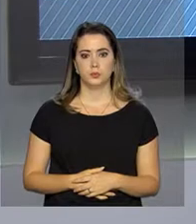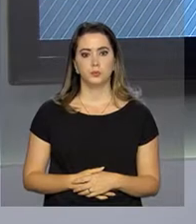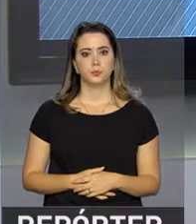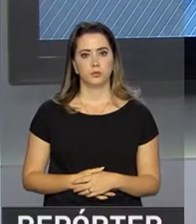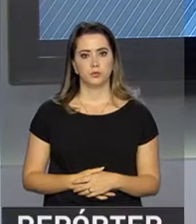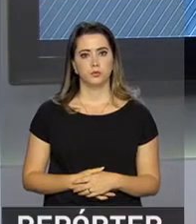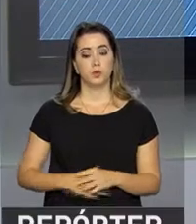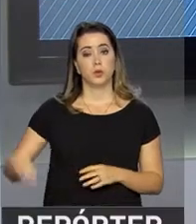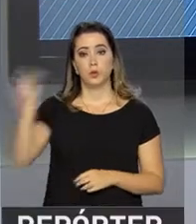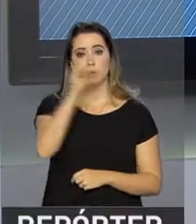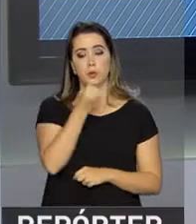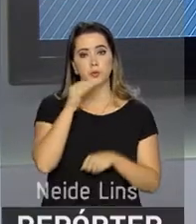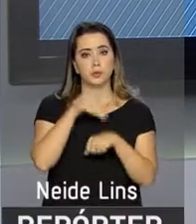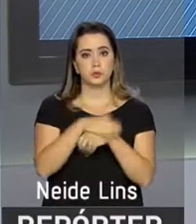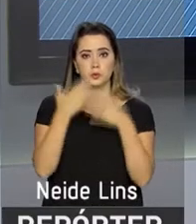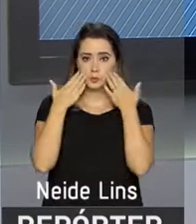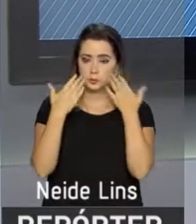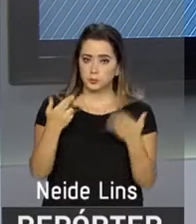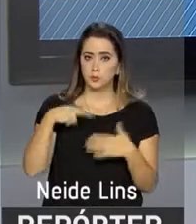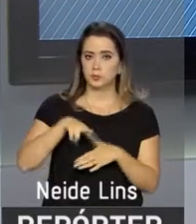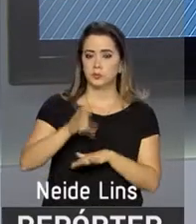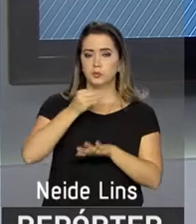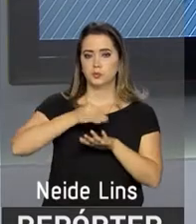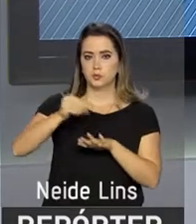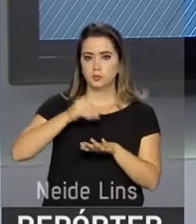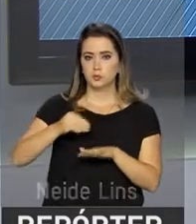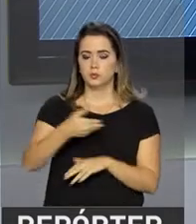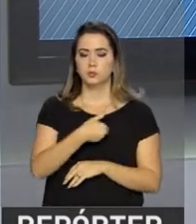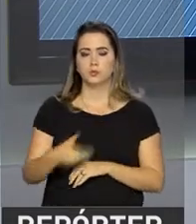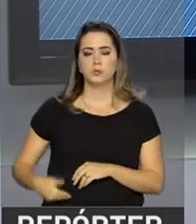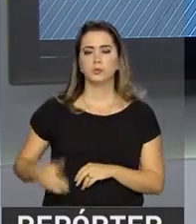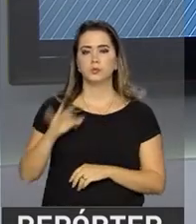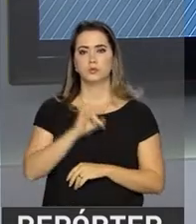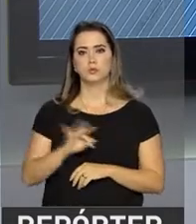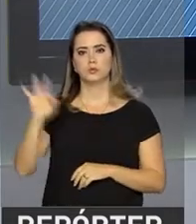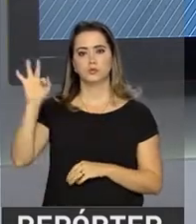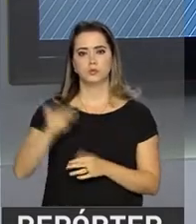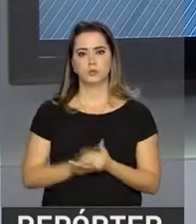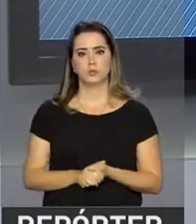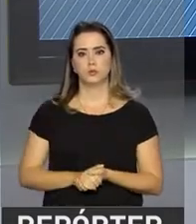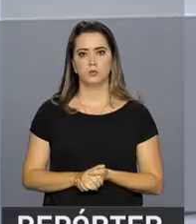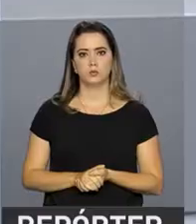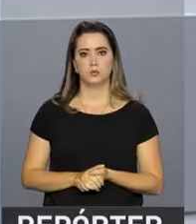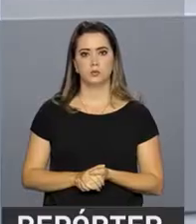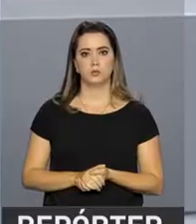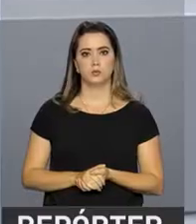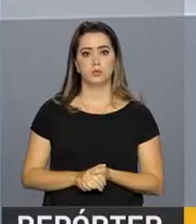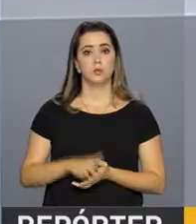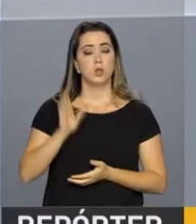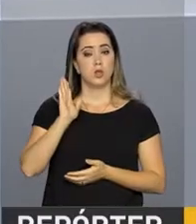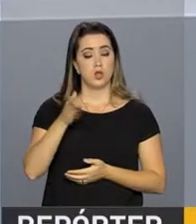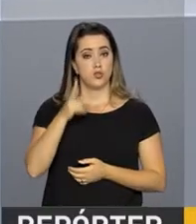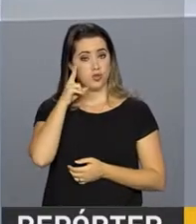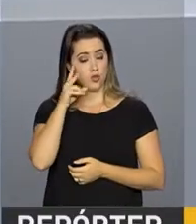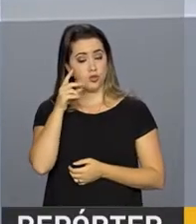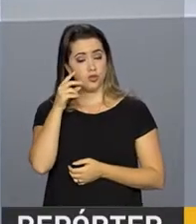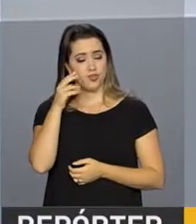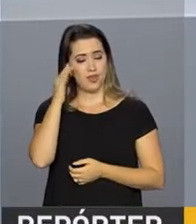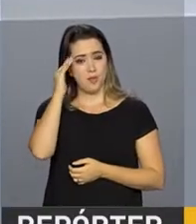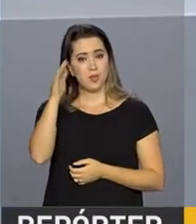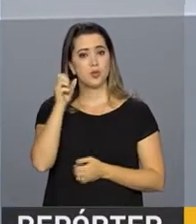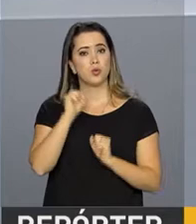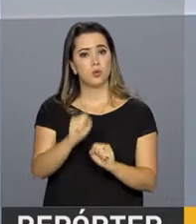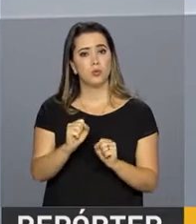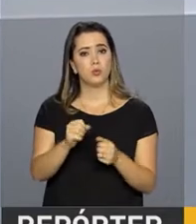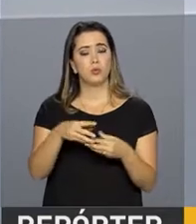olá boa noite começa agora o repórter nbr com as notícias do governo federal já pensou em poder tirar o